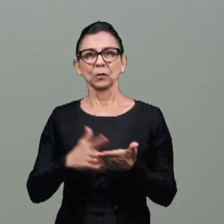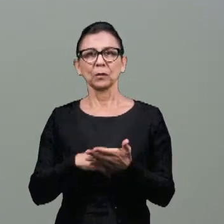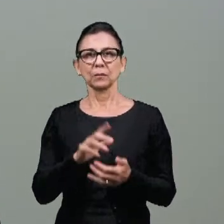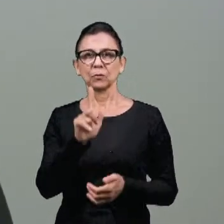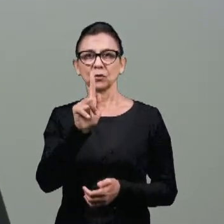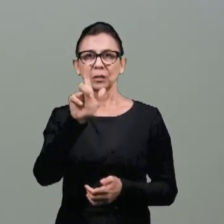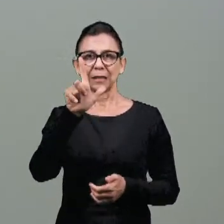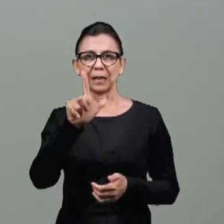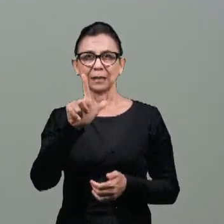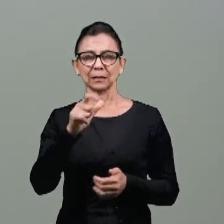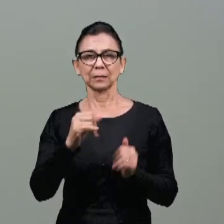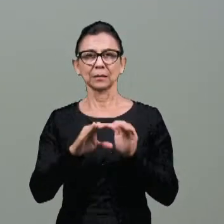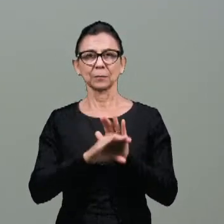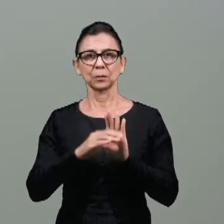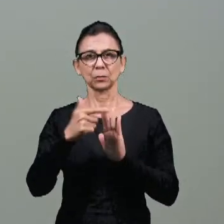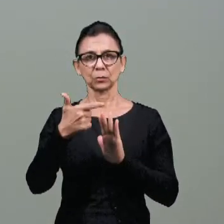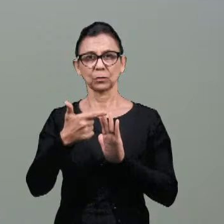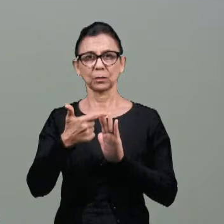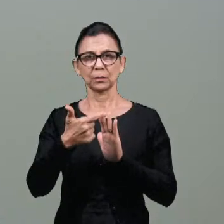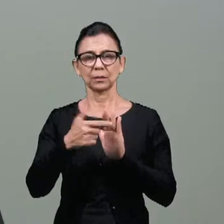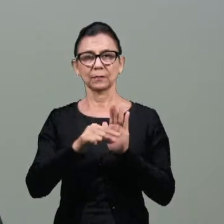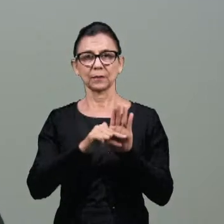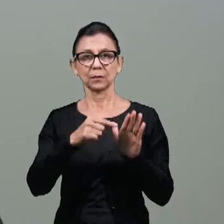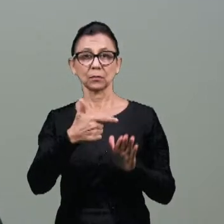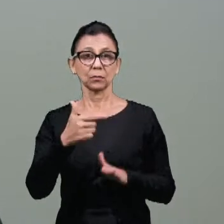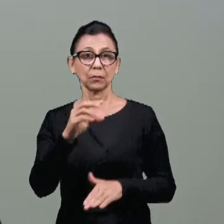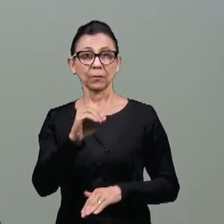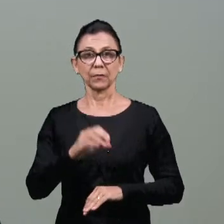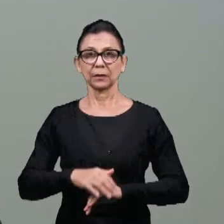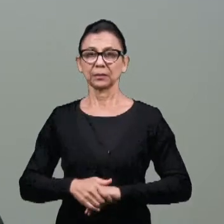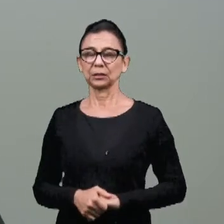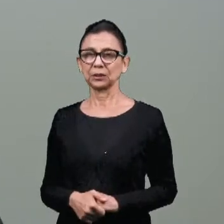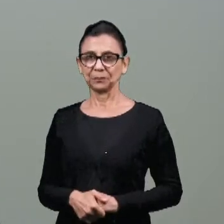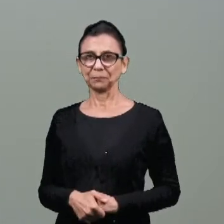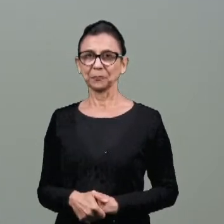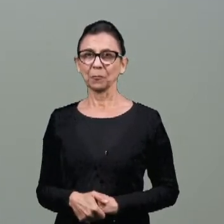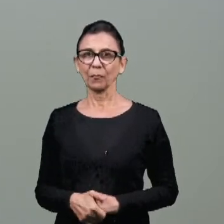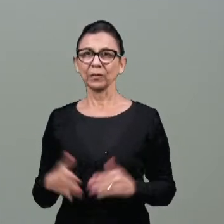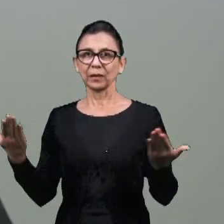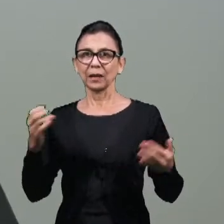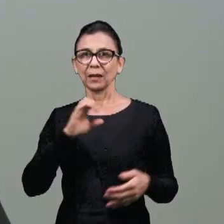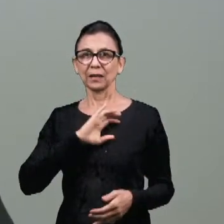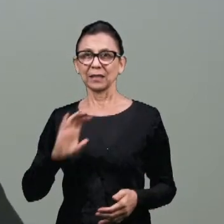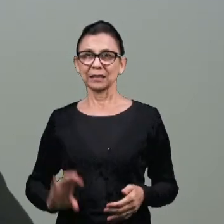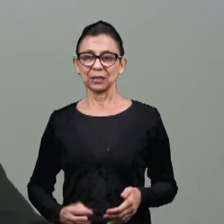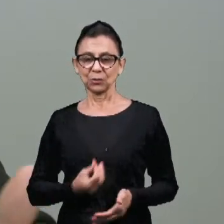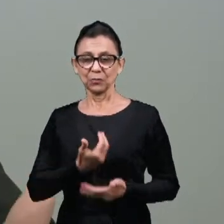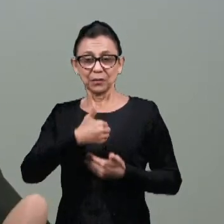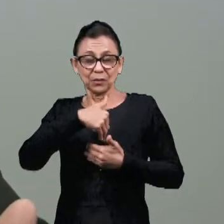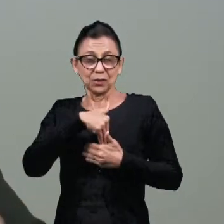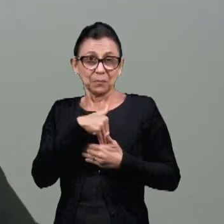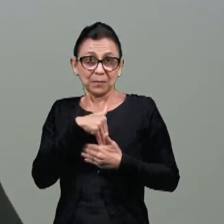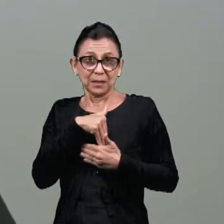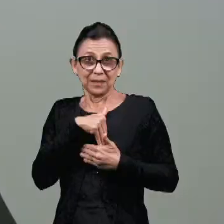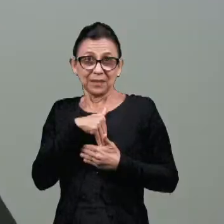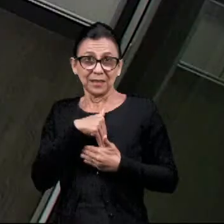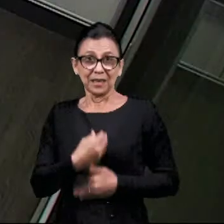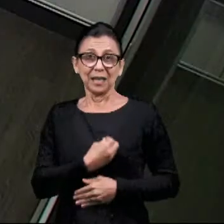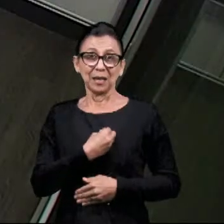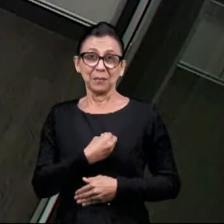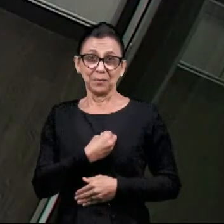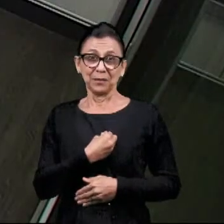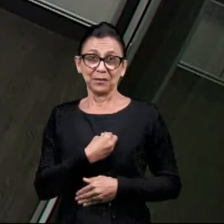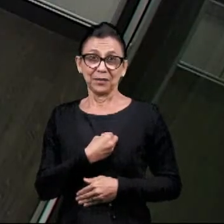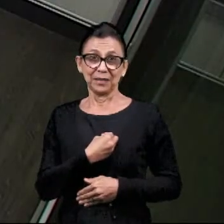Gálatas 2,20, que diz assim: não mais vivo eu, mas Cristo vive em mim. É a vida que agora vivo,